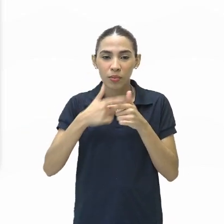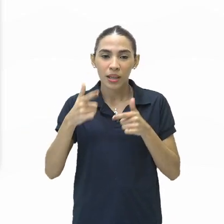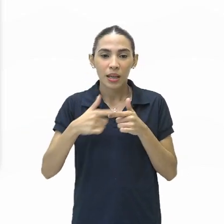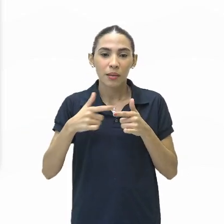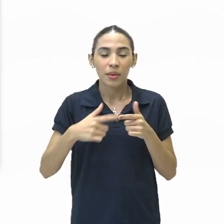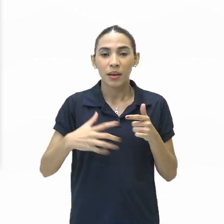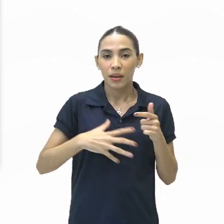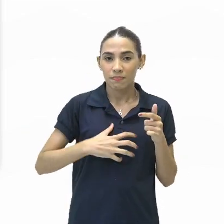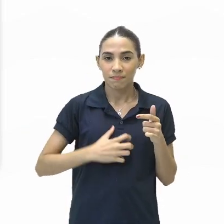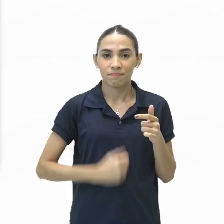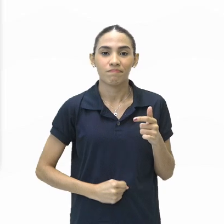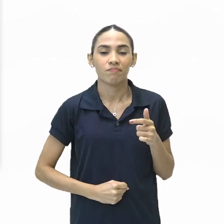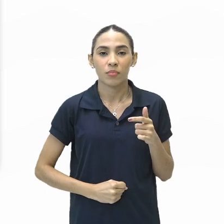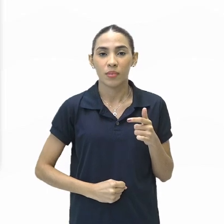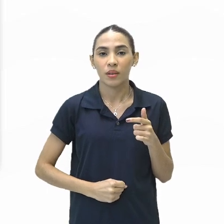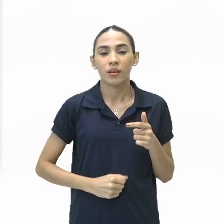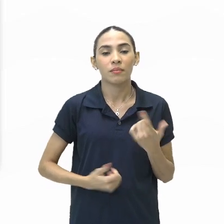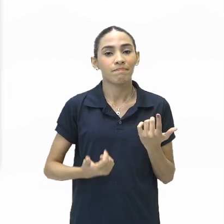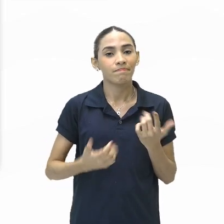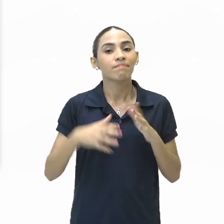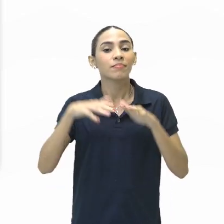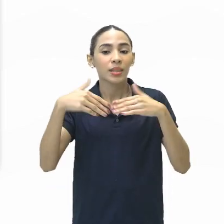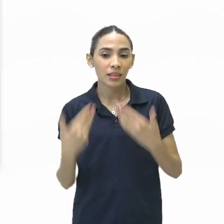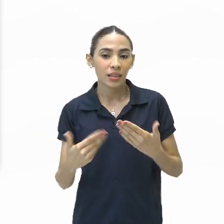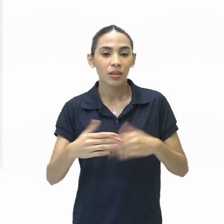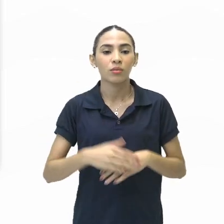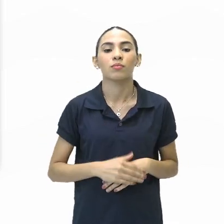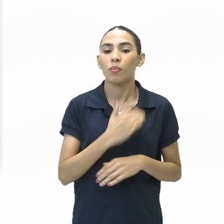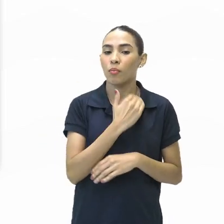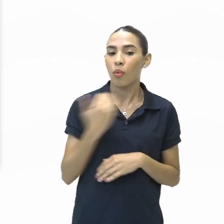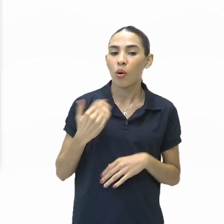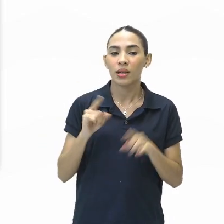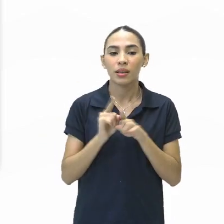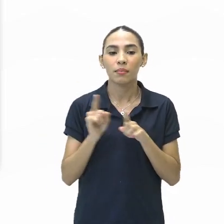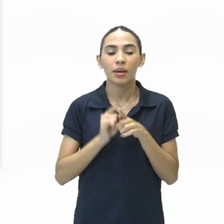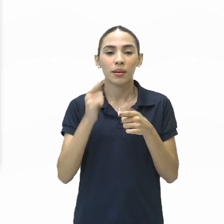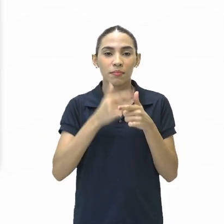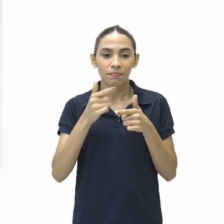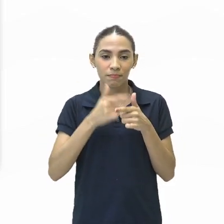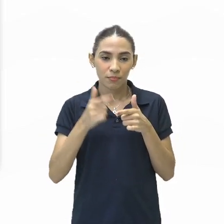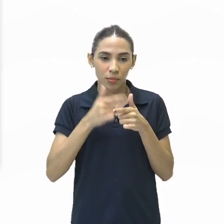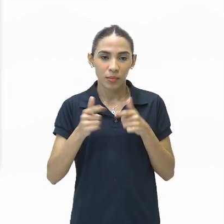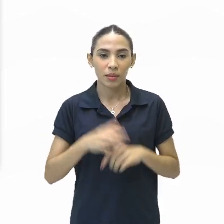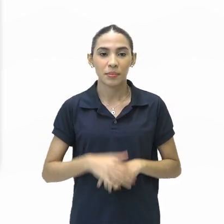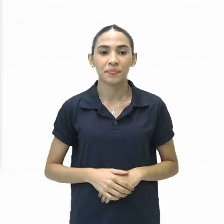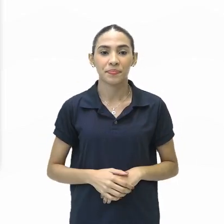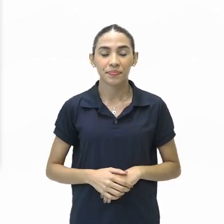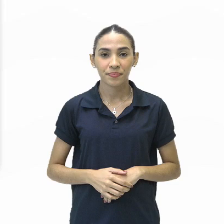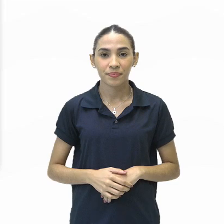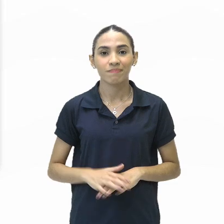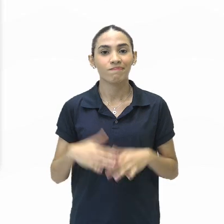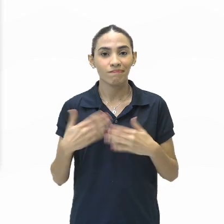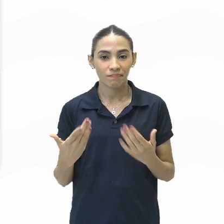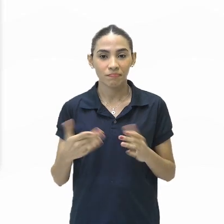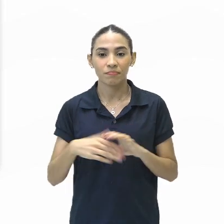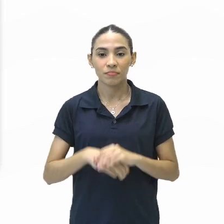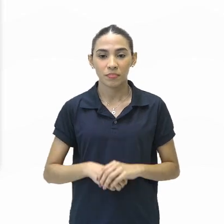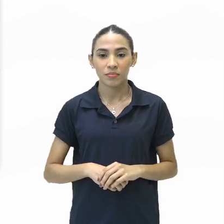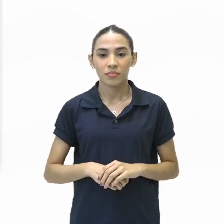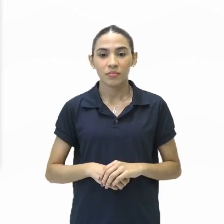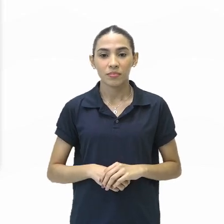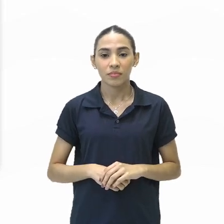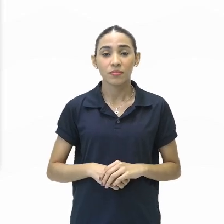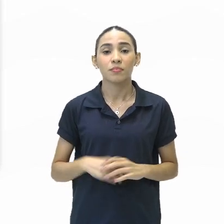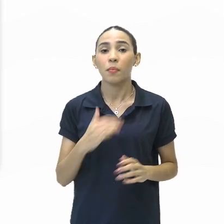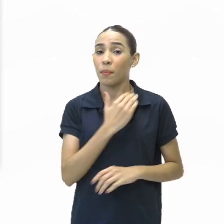tirar do ventre o bebê morto, e em virtude disso, morre de complicações obstétricas. Né? Então, vejam aí que